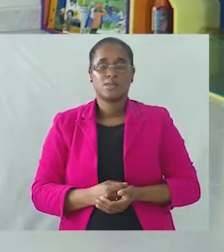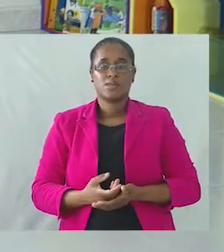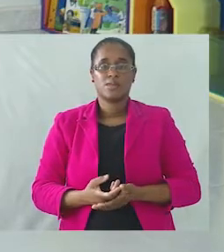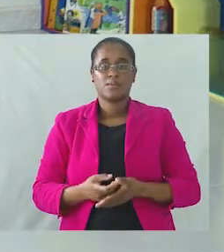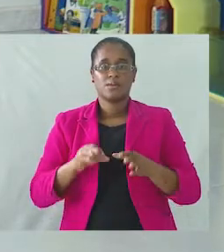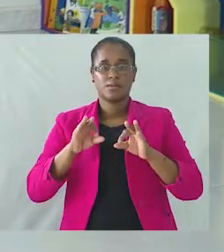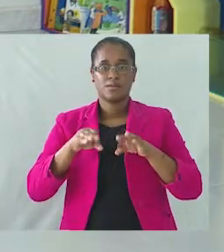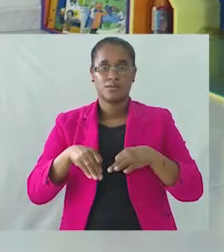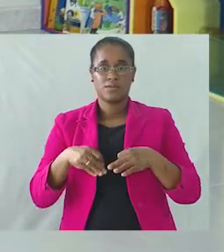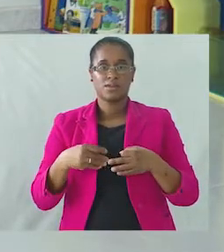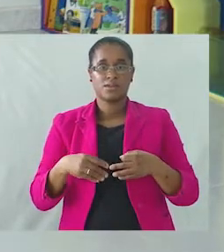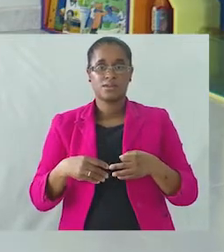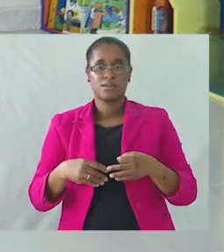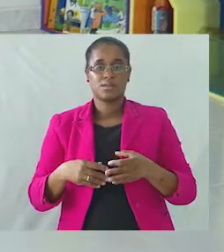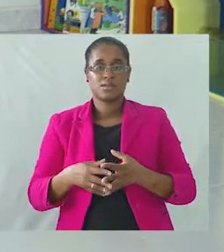finalizar,